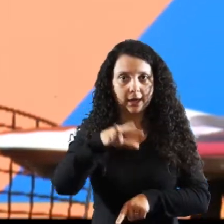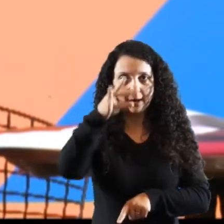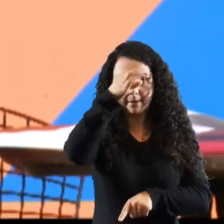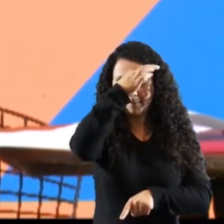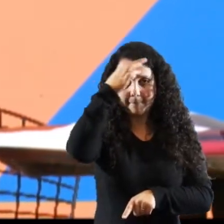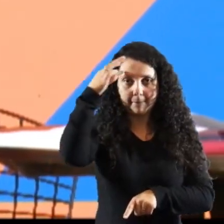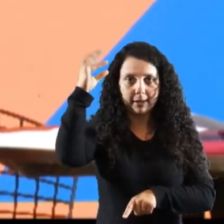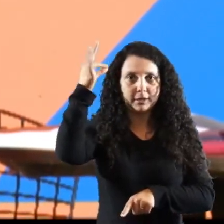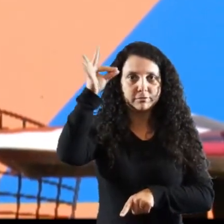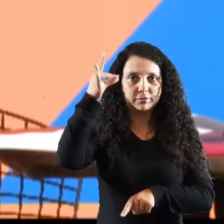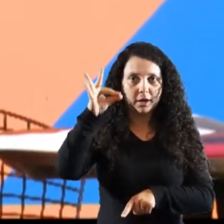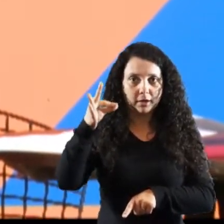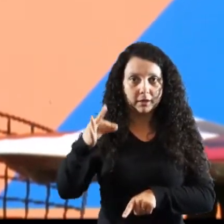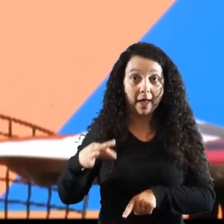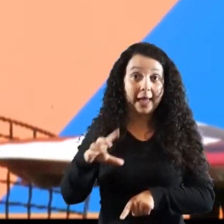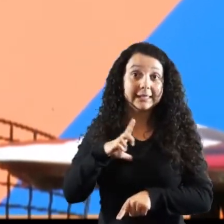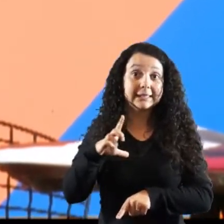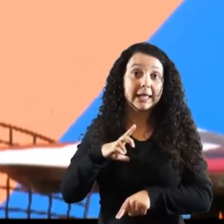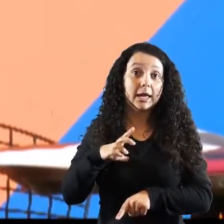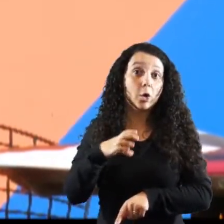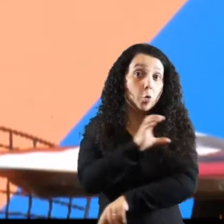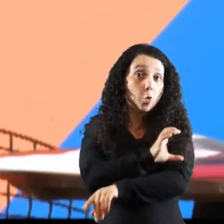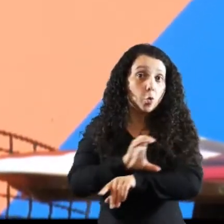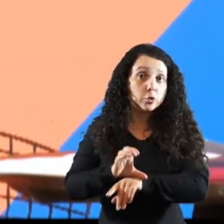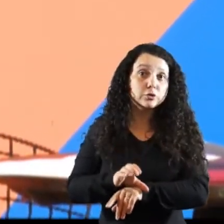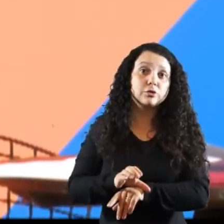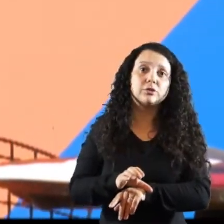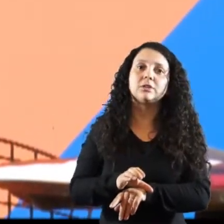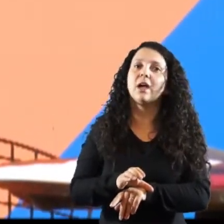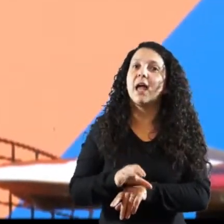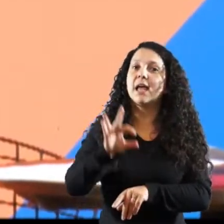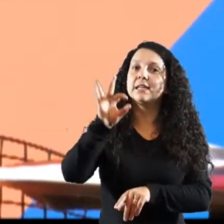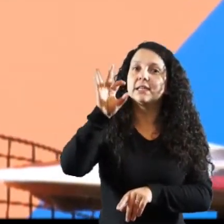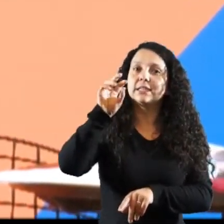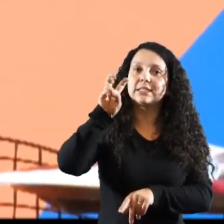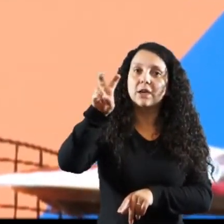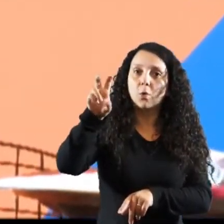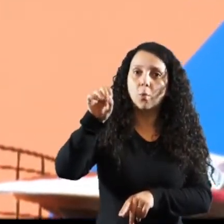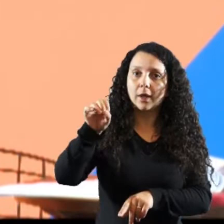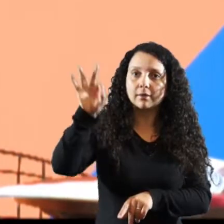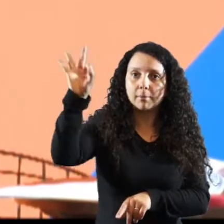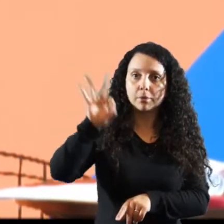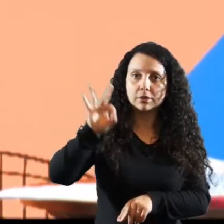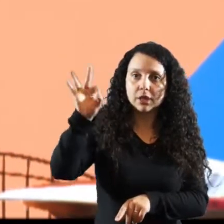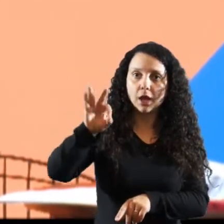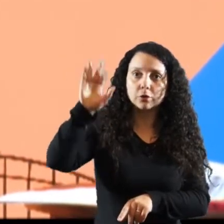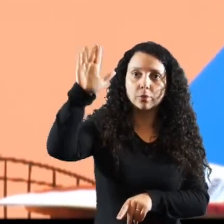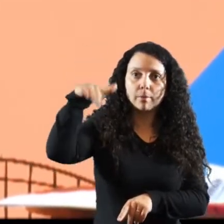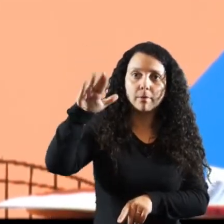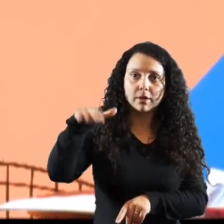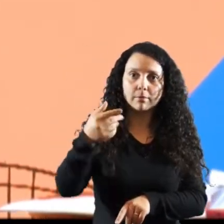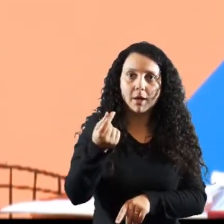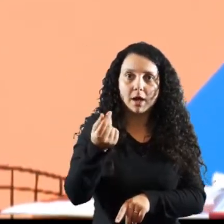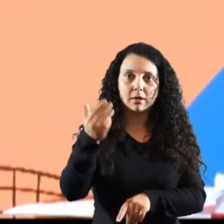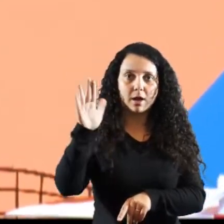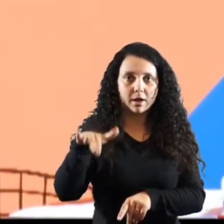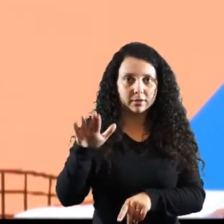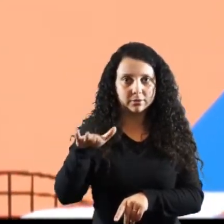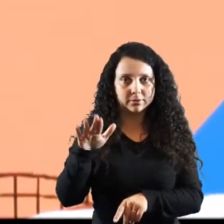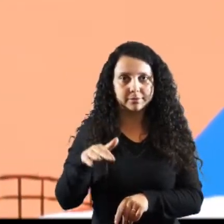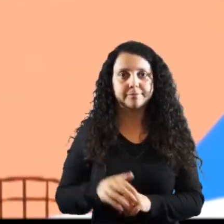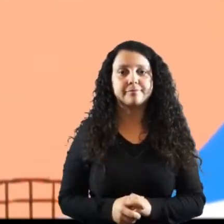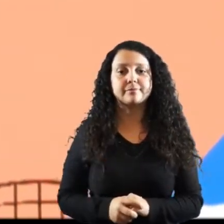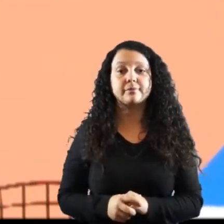ter curso com até 50% de desconto. Se liga nas redes sociais do Senai, né? Se liga na galera perto. Sou de Garibaldi,